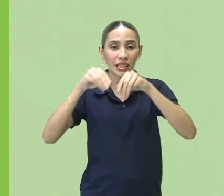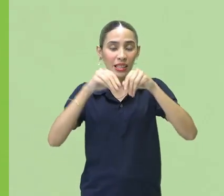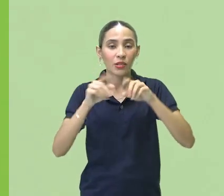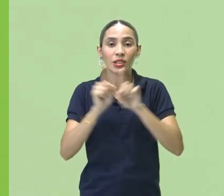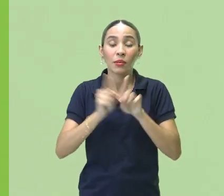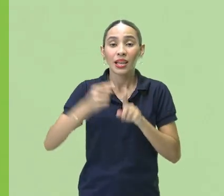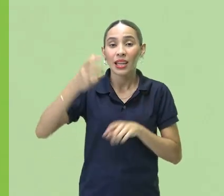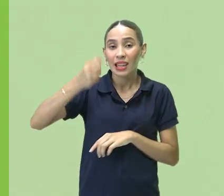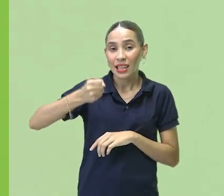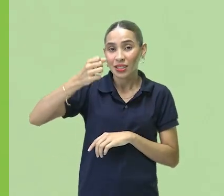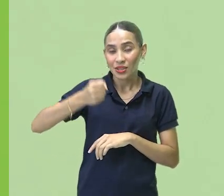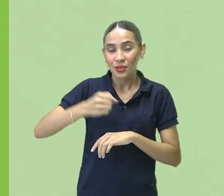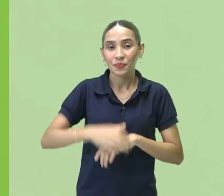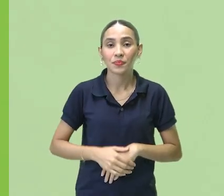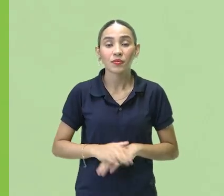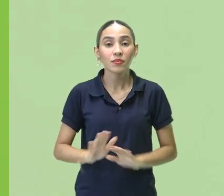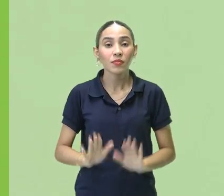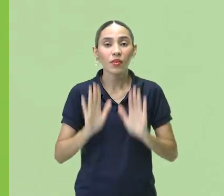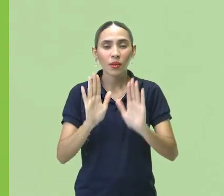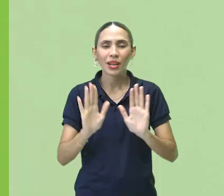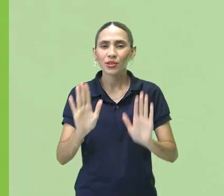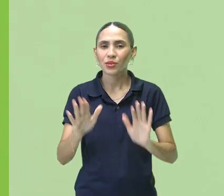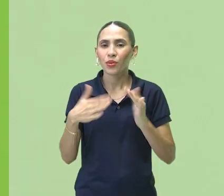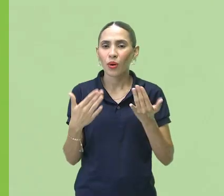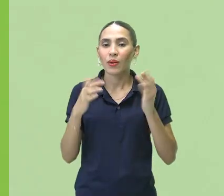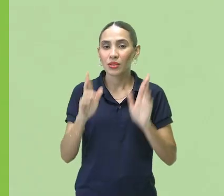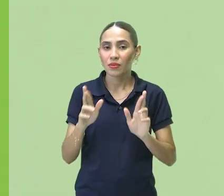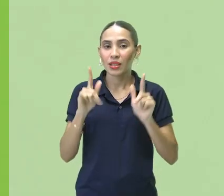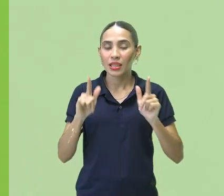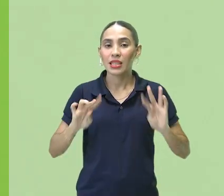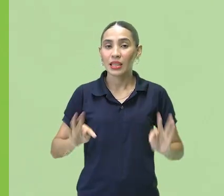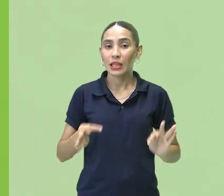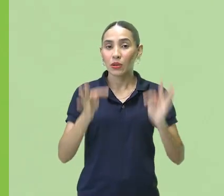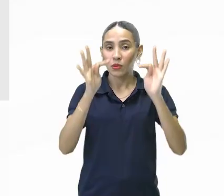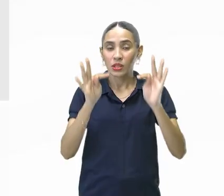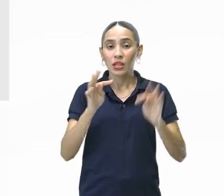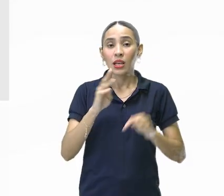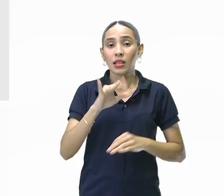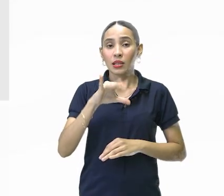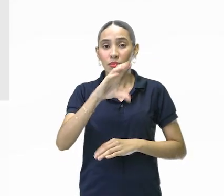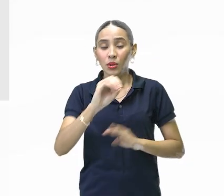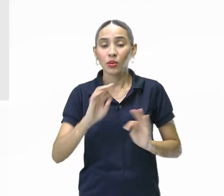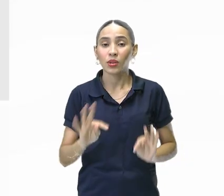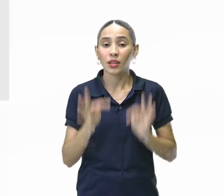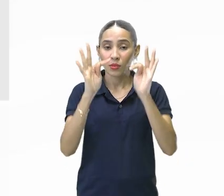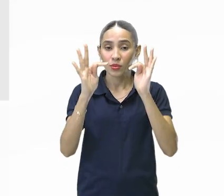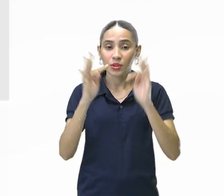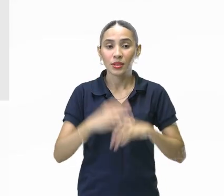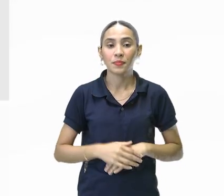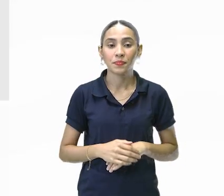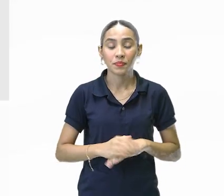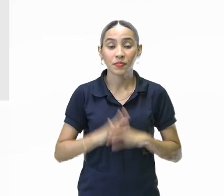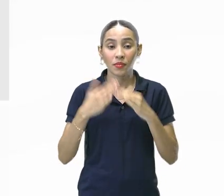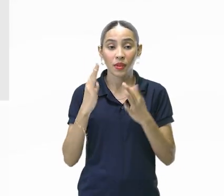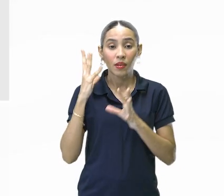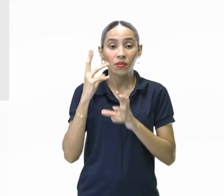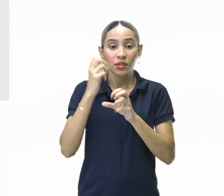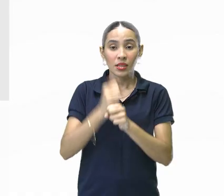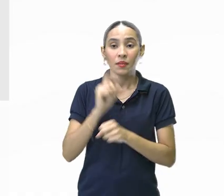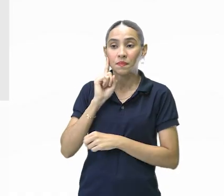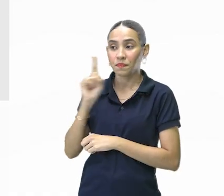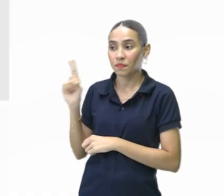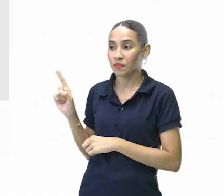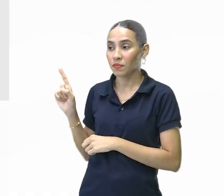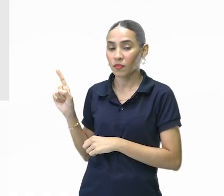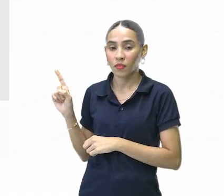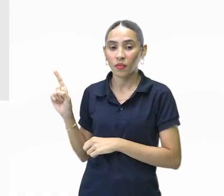leite também. Mas qual é a diferença entre tecnologia e biotecnologia? Vamos revisar esse conteúdo,